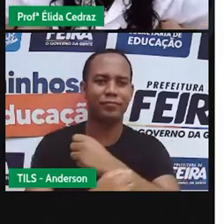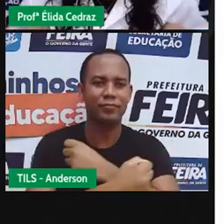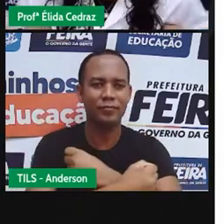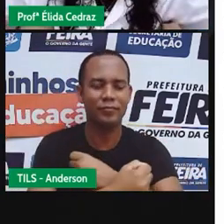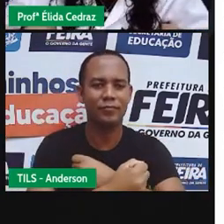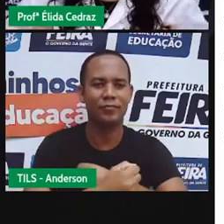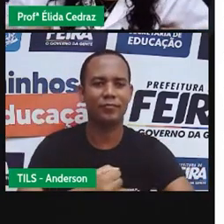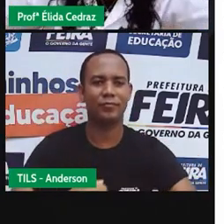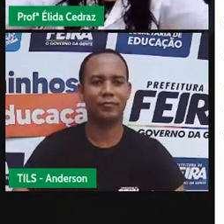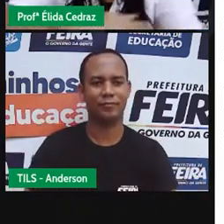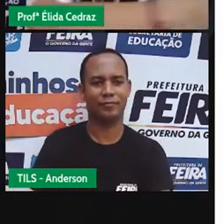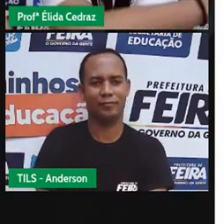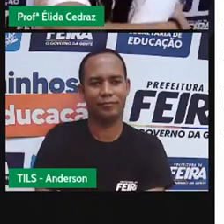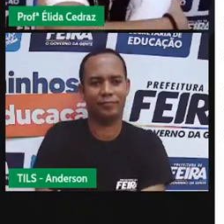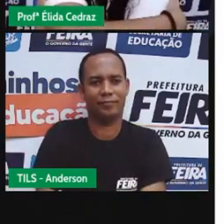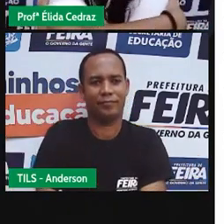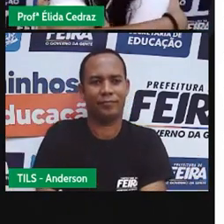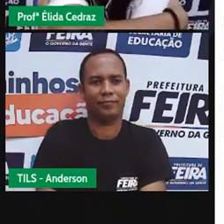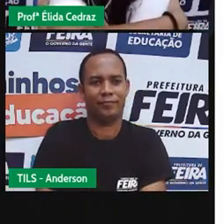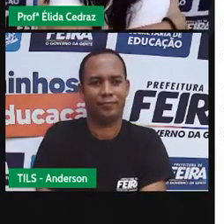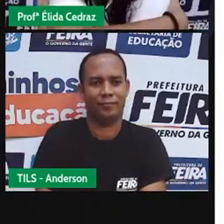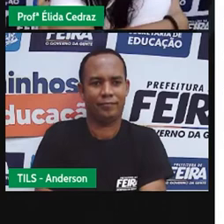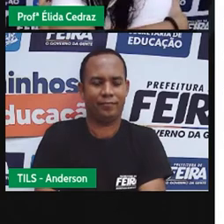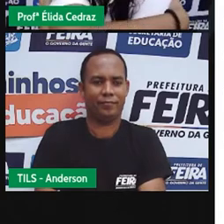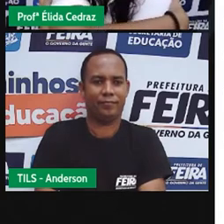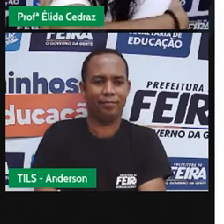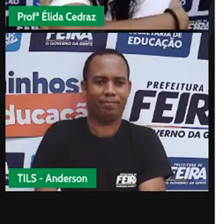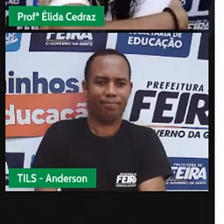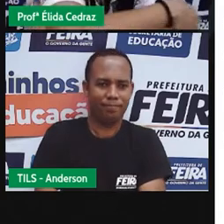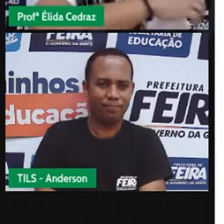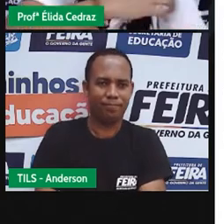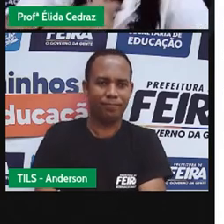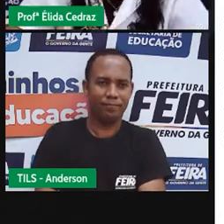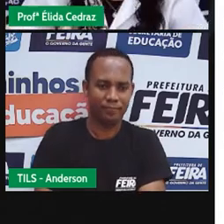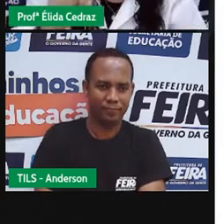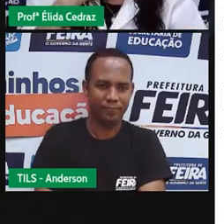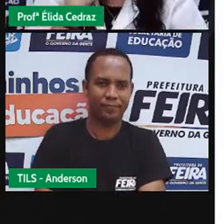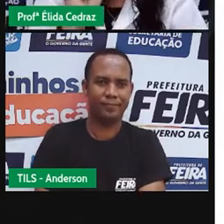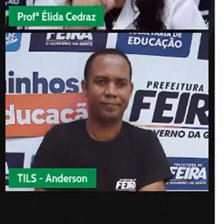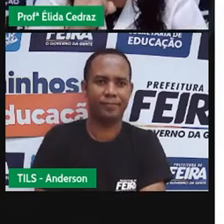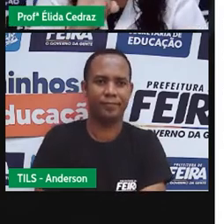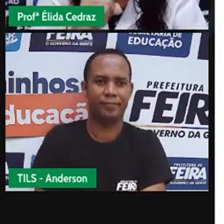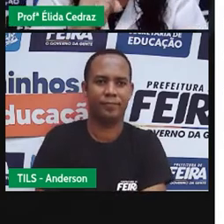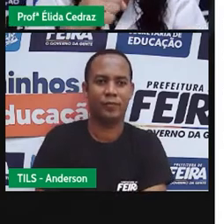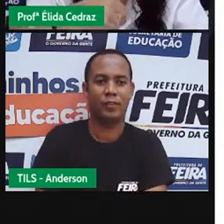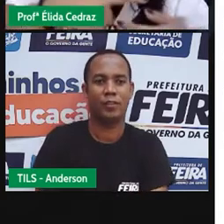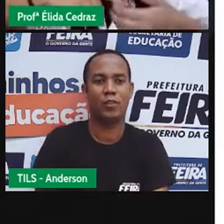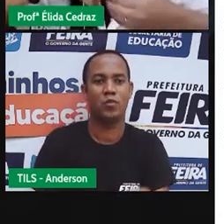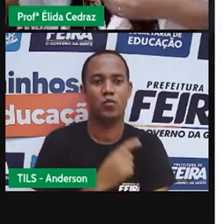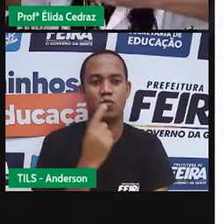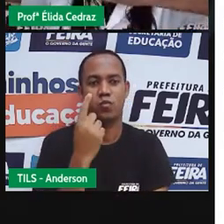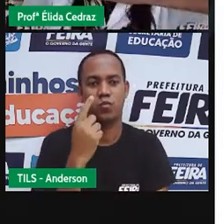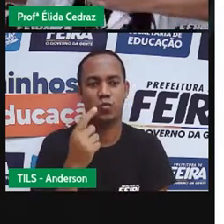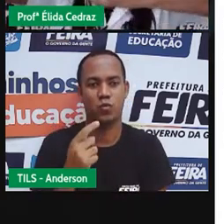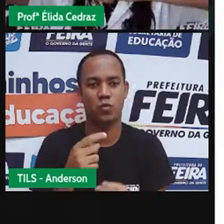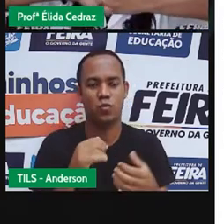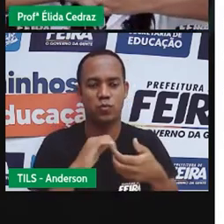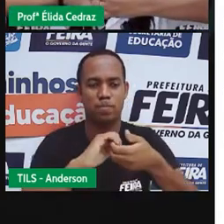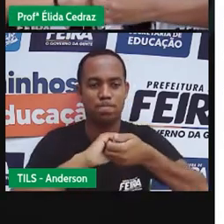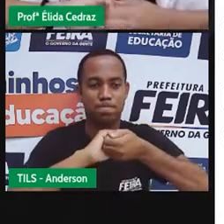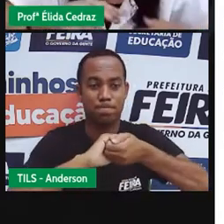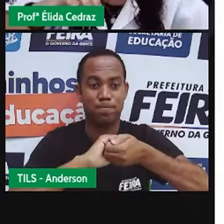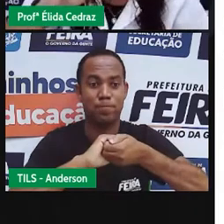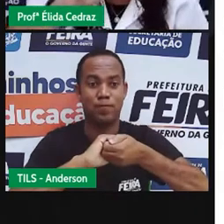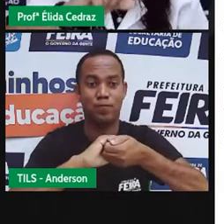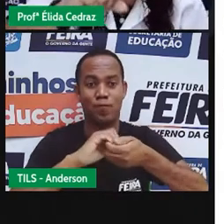por debaixo da axila e prender uma nas outras. Vão ficar encaixando a filhinha assim,